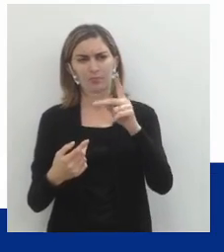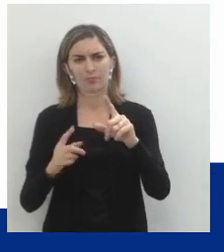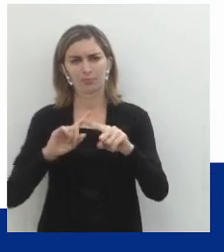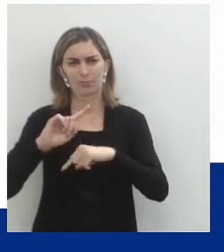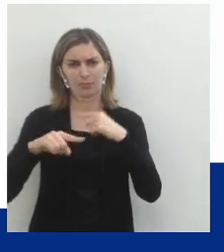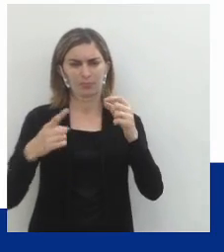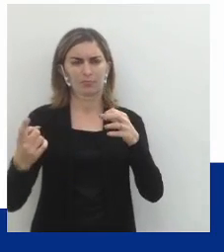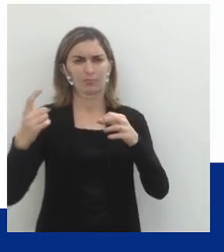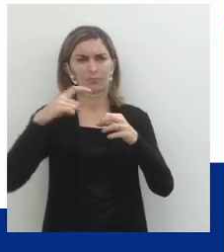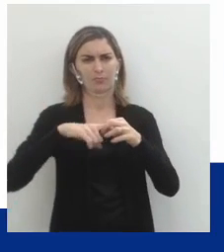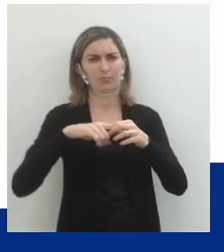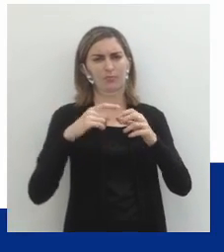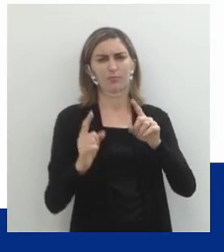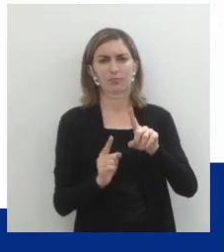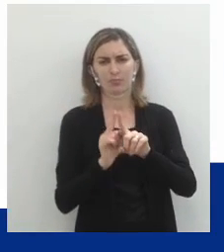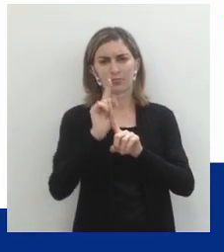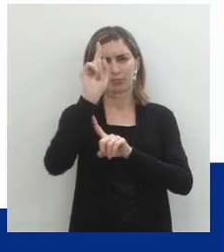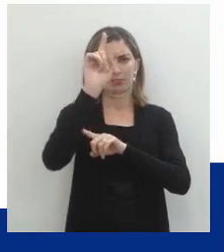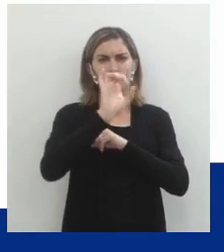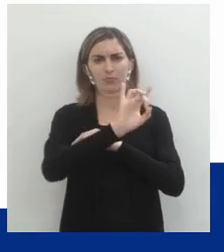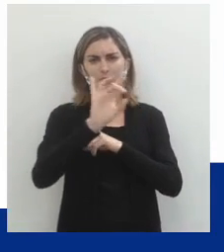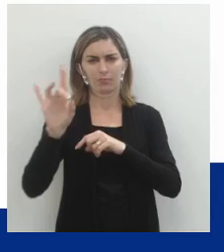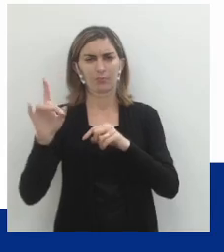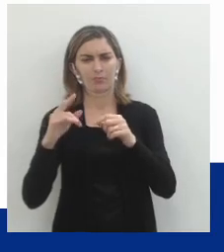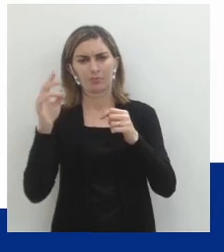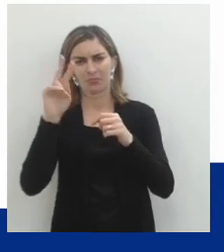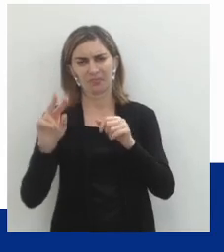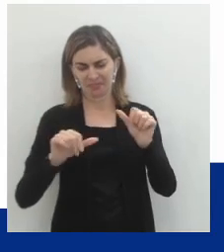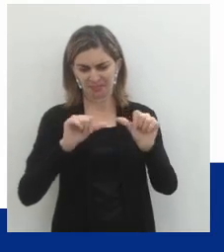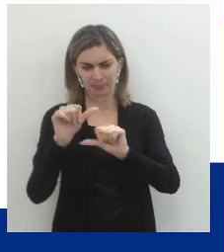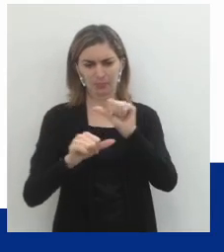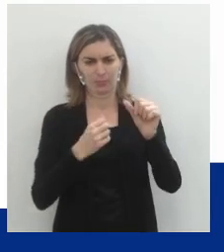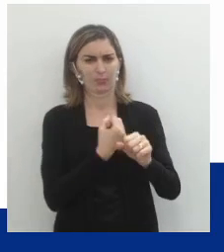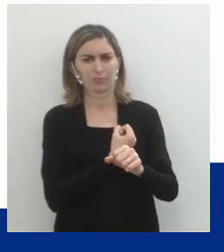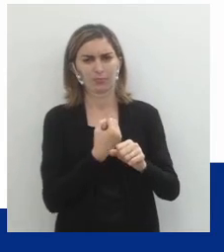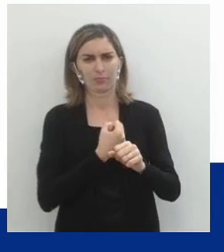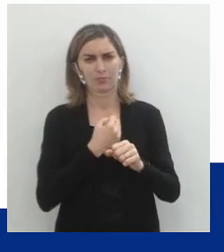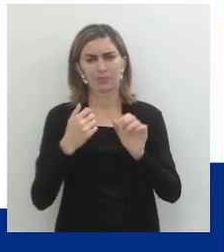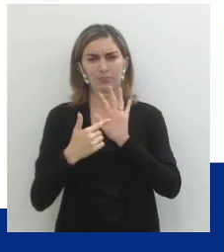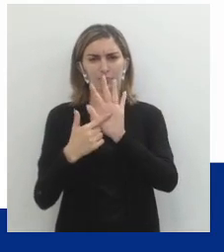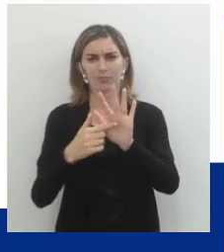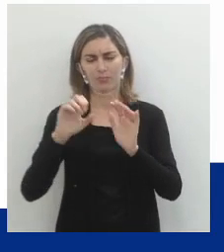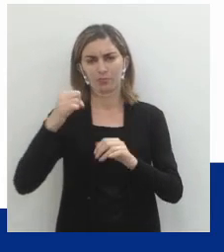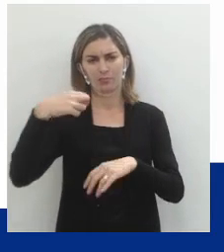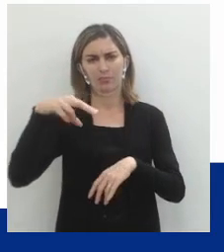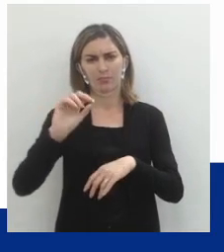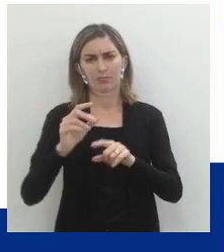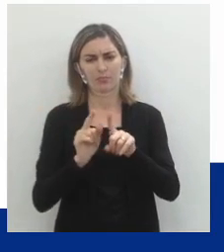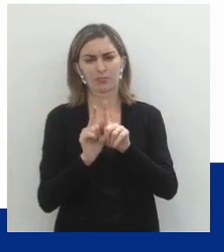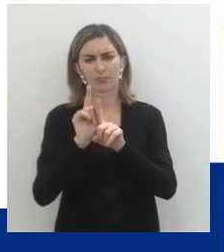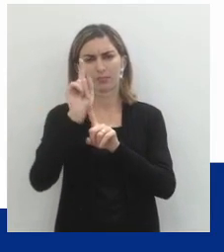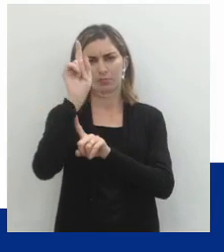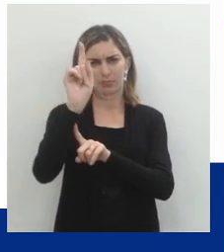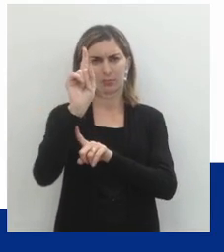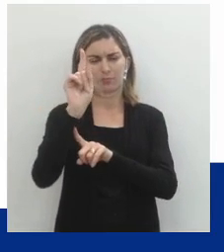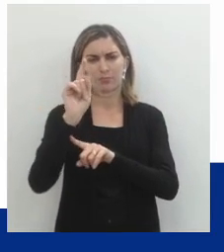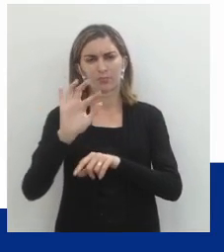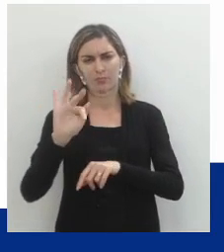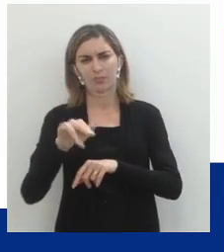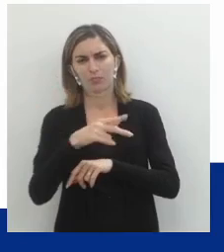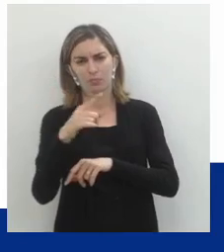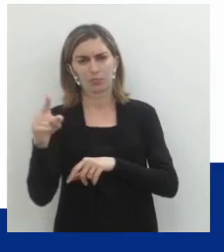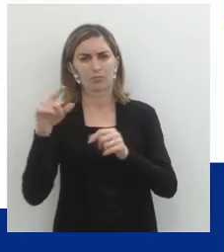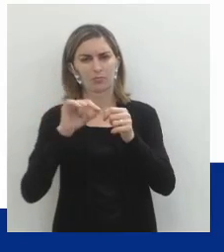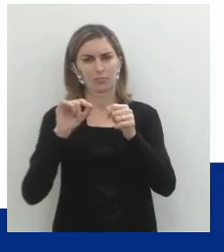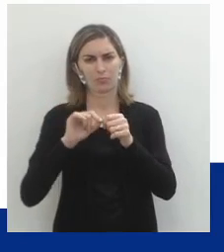ela volta a crescer. Então, cada vez que tu modifica esse número na frente do seno, você está aumentando a amplitude da função. Está